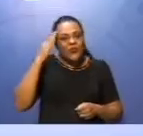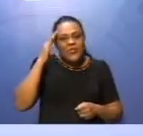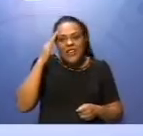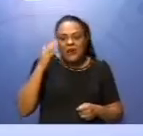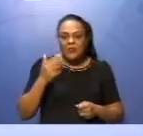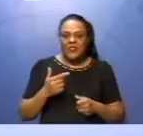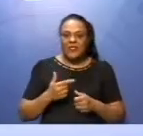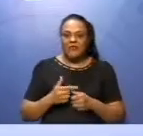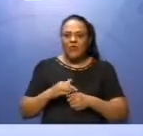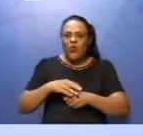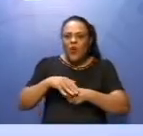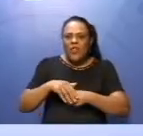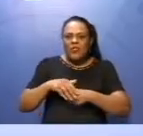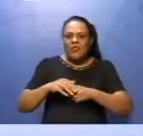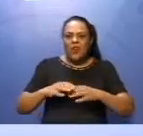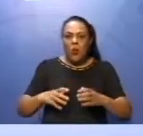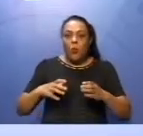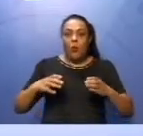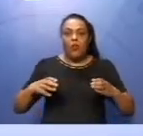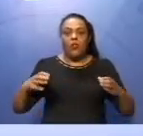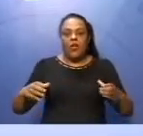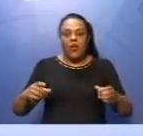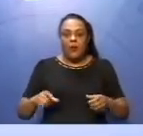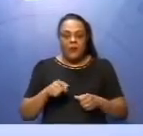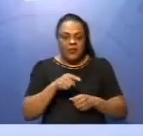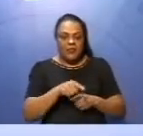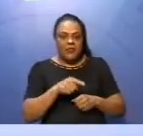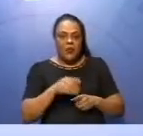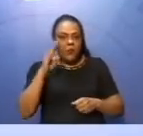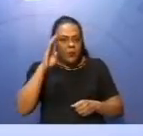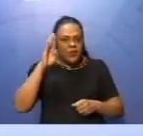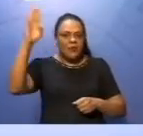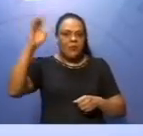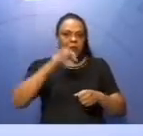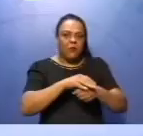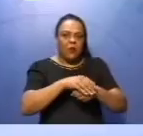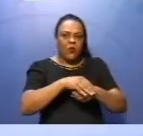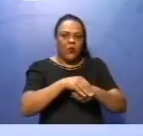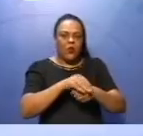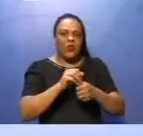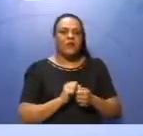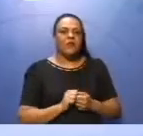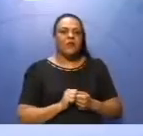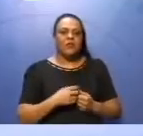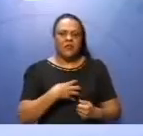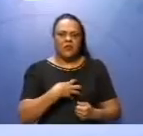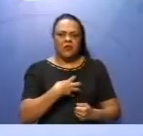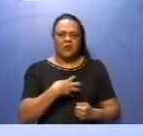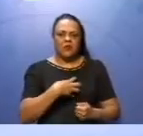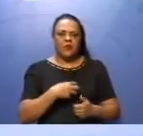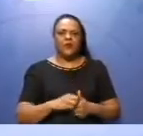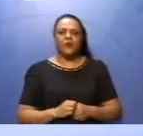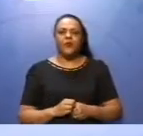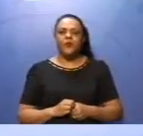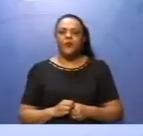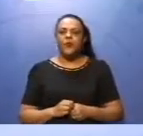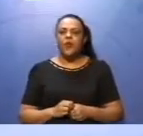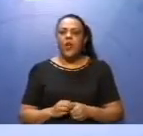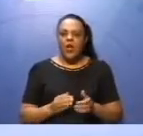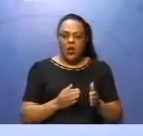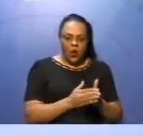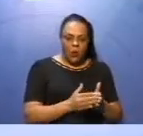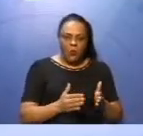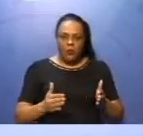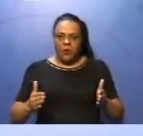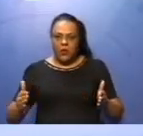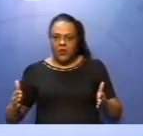esses são os principais. O período de incubação, que é o período entre o contágio e o surgimento dos